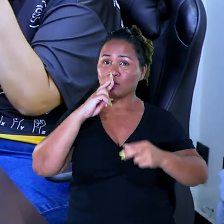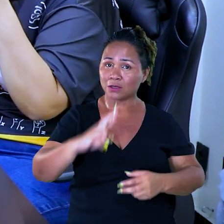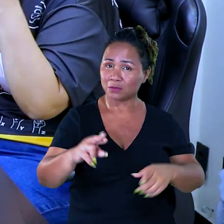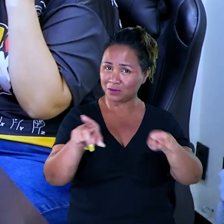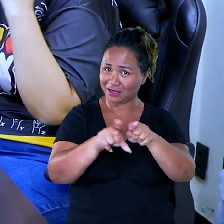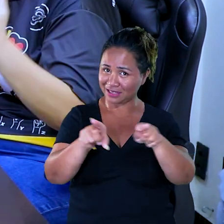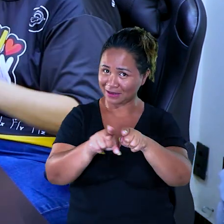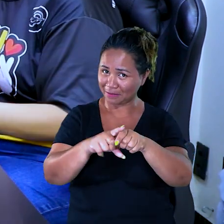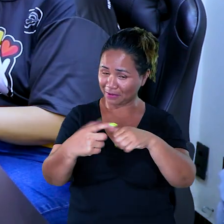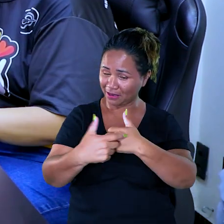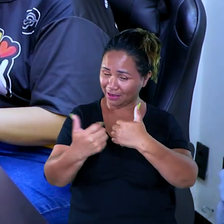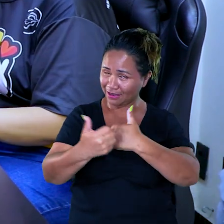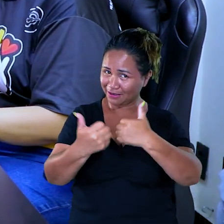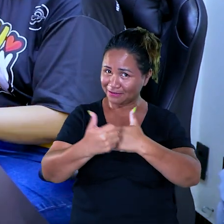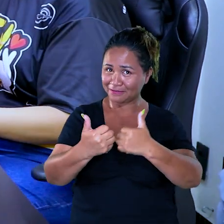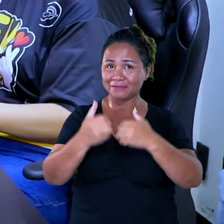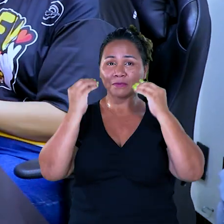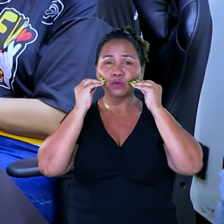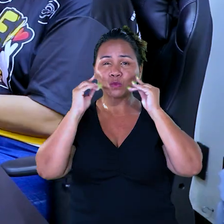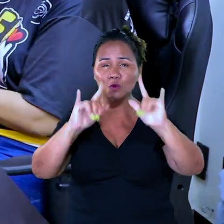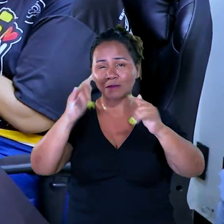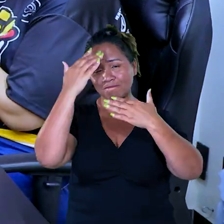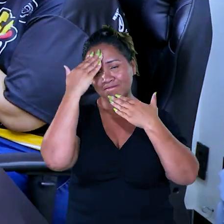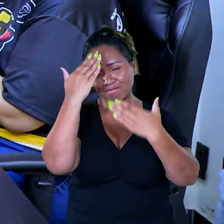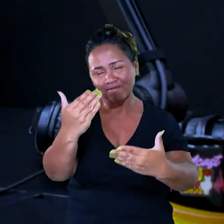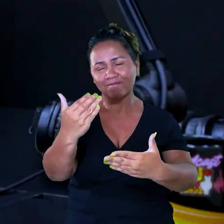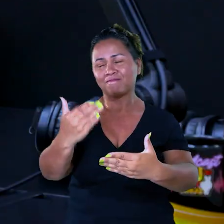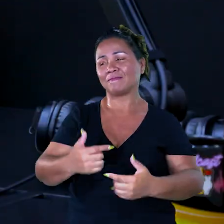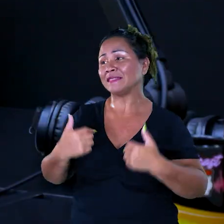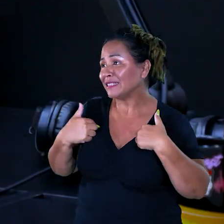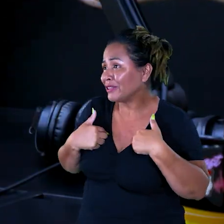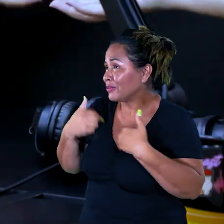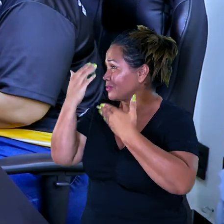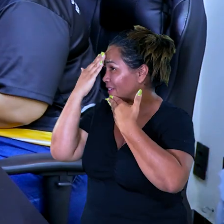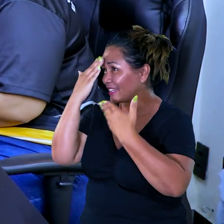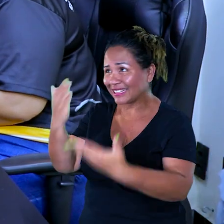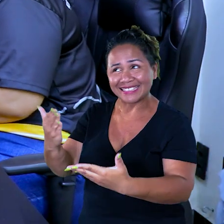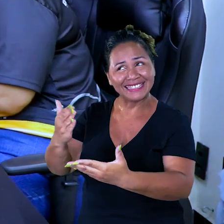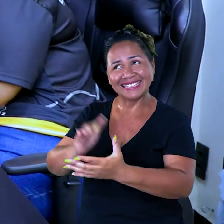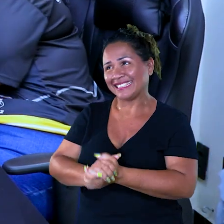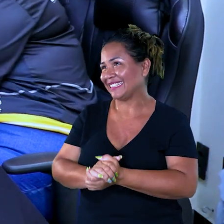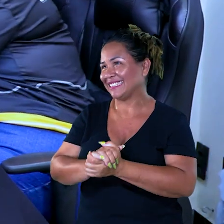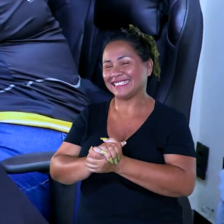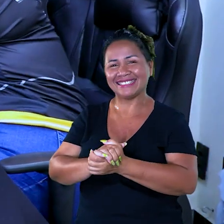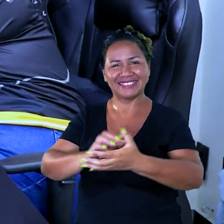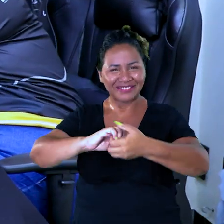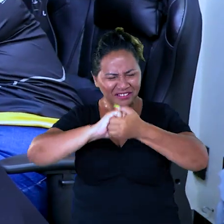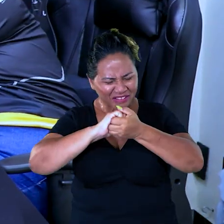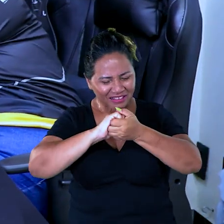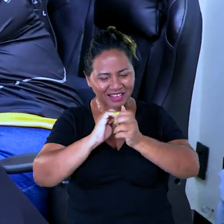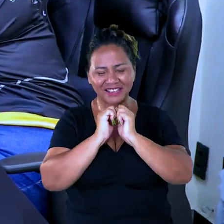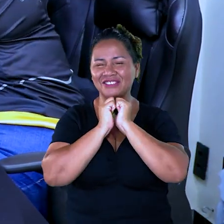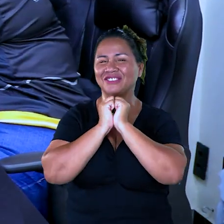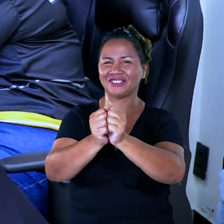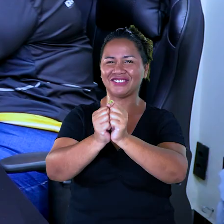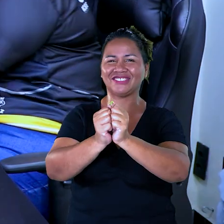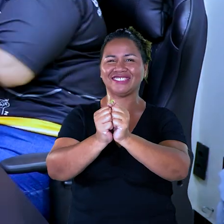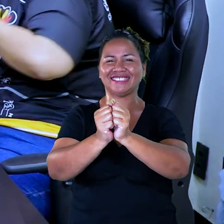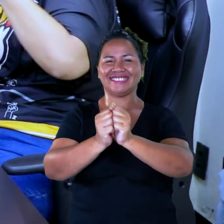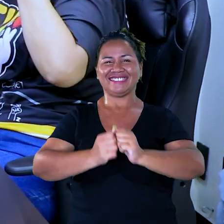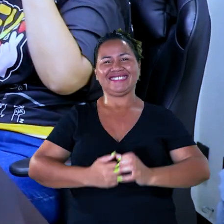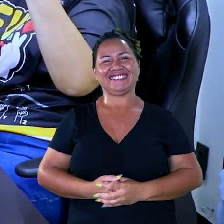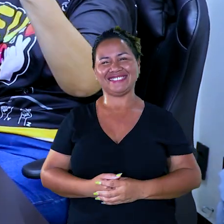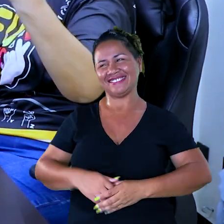dar joinha, tá bom? Beleza. Beijão, obrigada, te agradeço mais uma vez. Eu que te agradeço, Não muito obrigada. solta a minha mão, fica comigo.